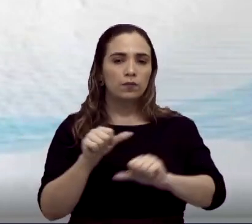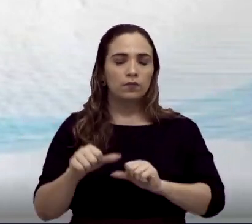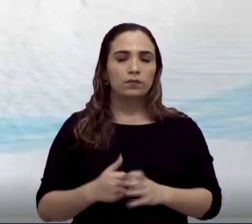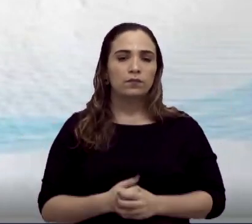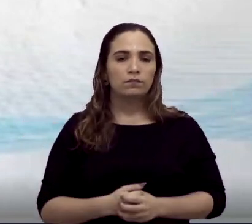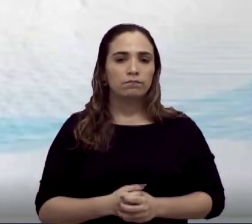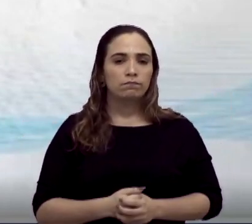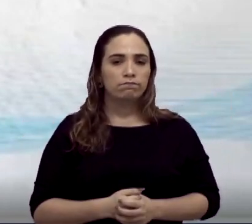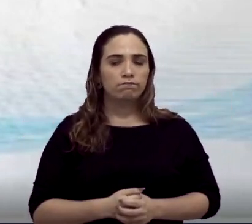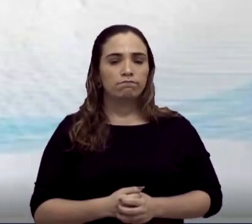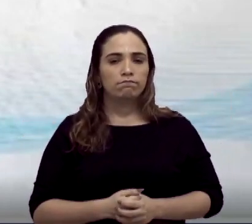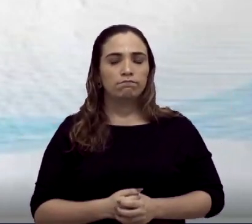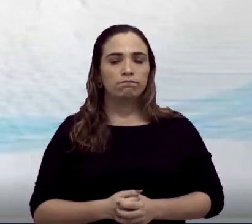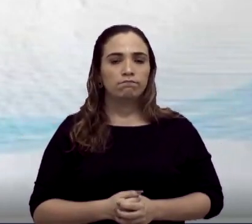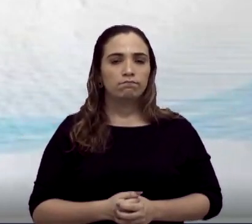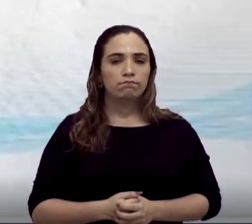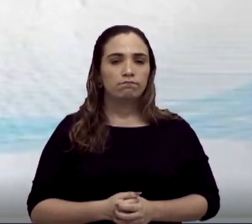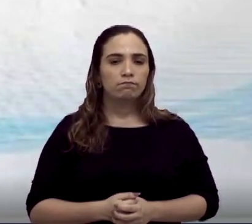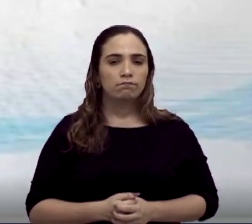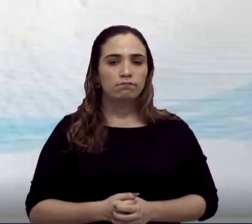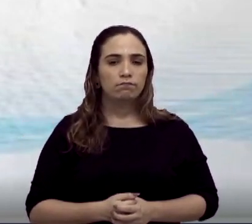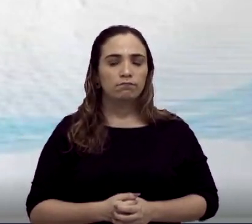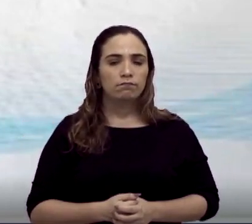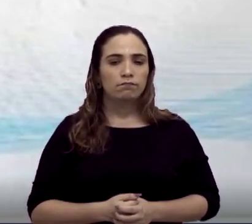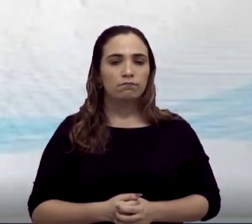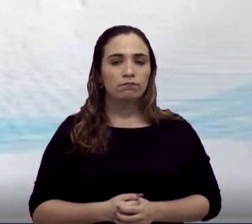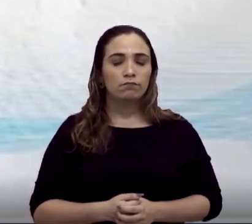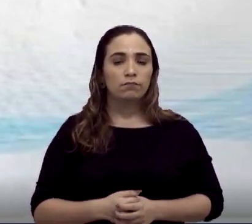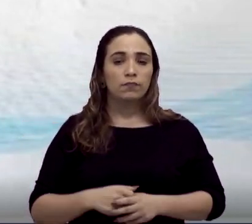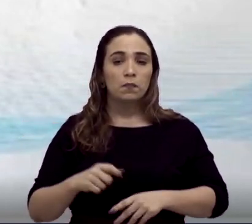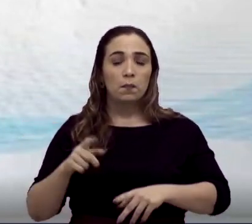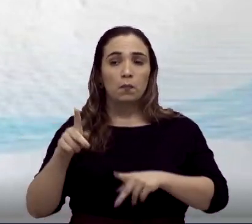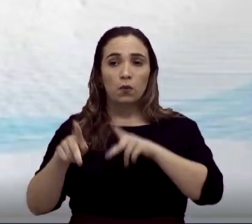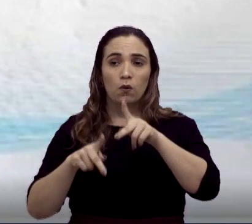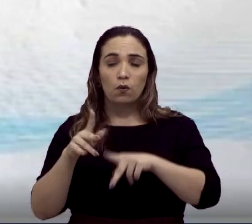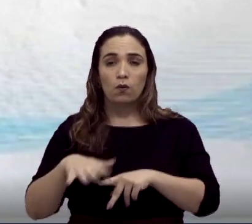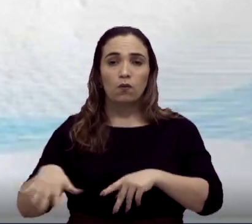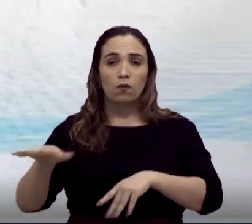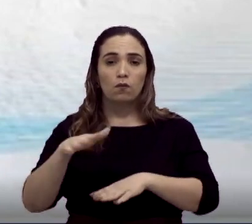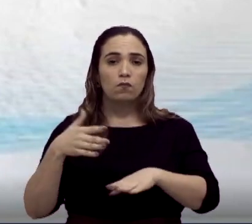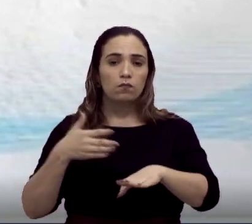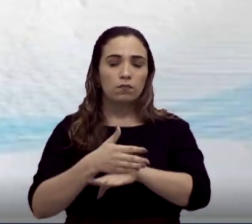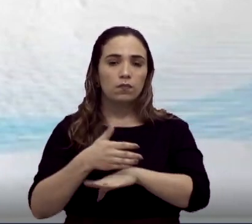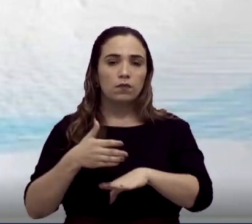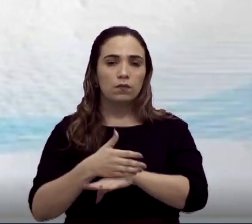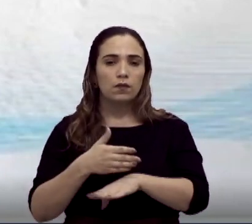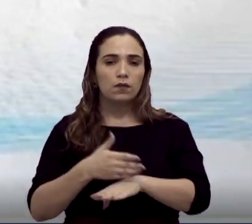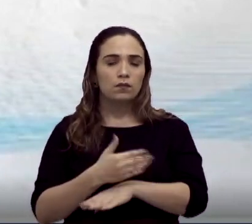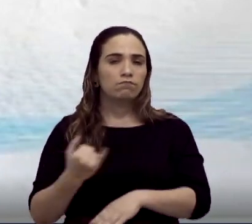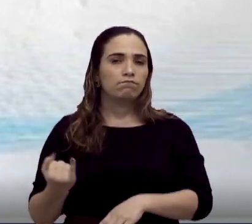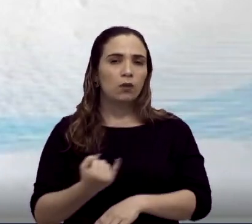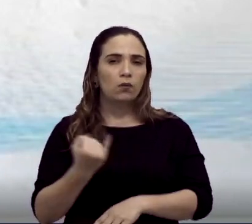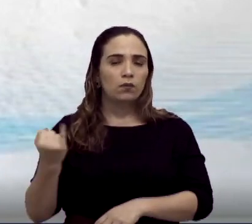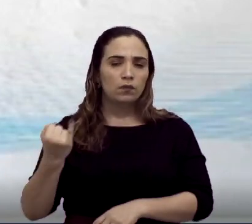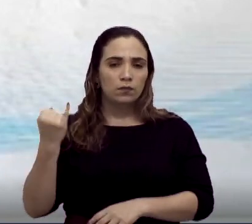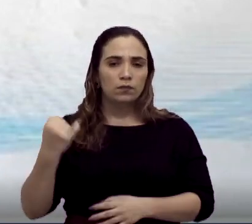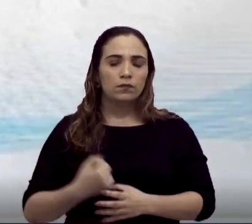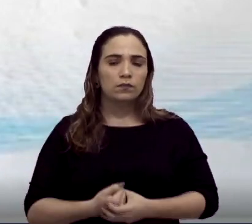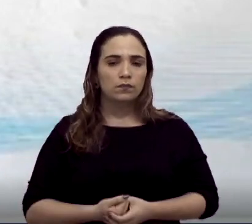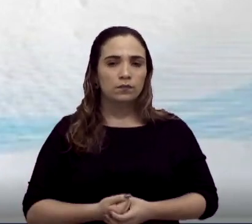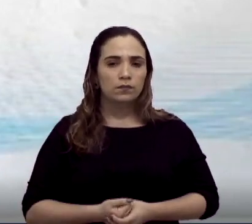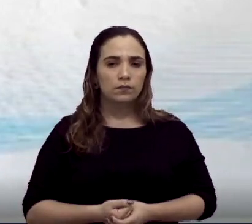Moacir, não acho. Eu acho que a participação popular ela é imprescindível.